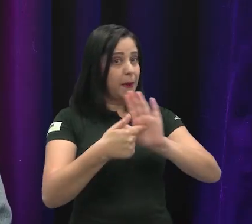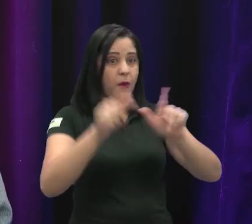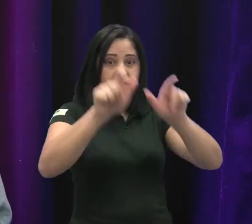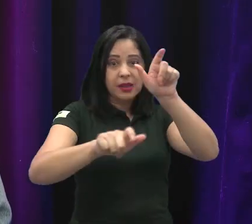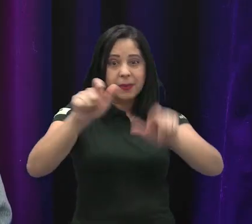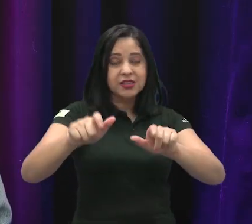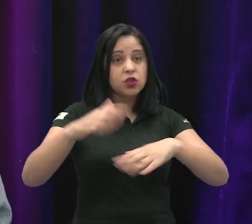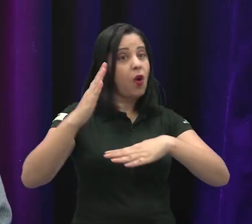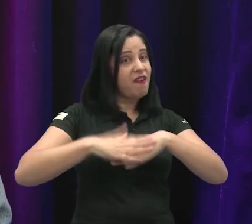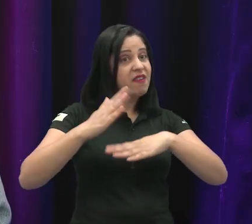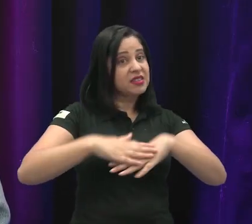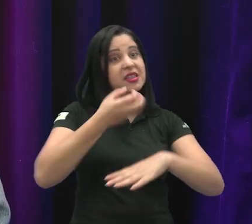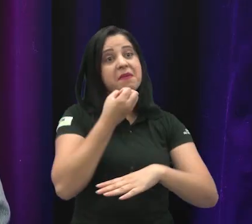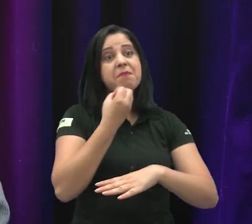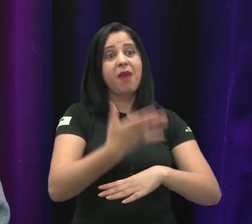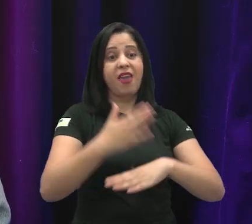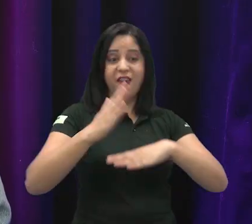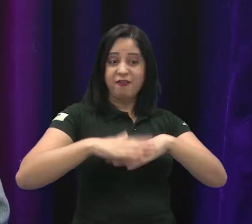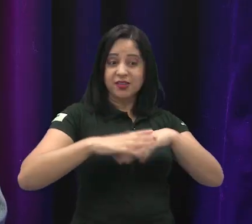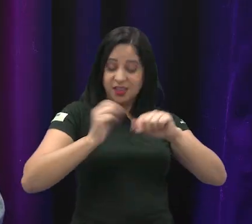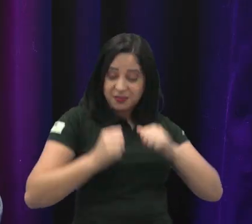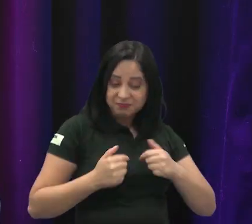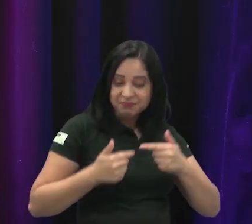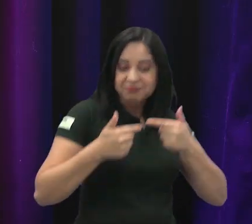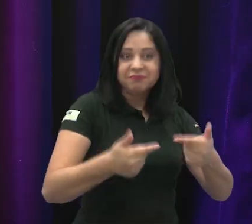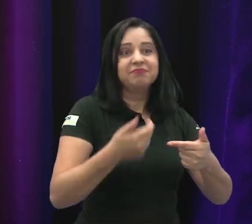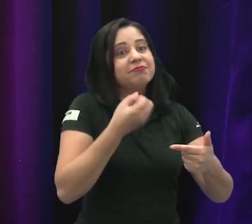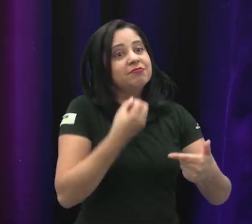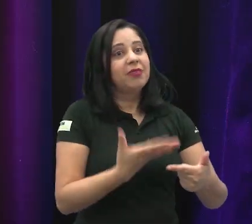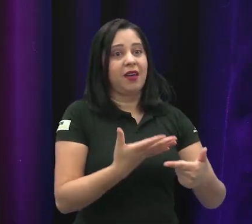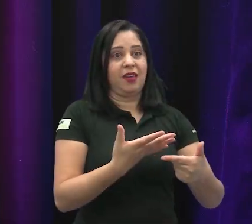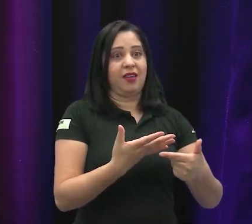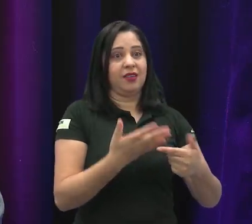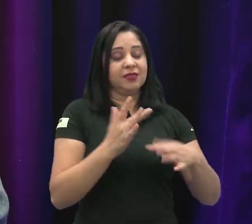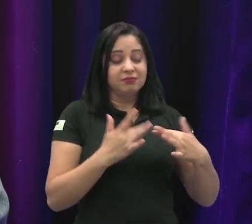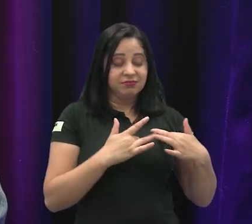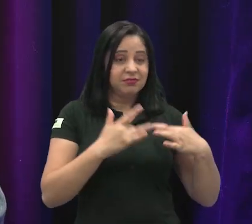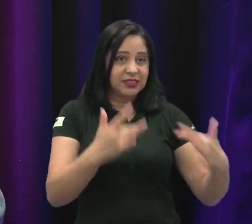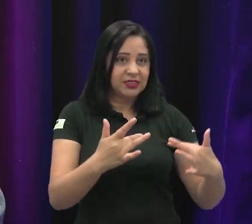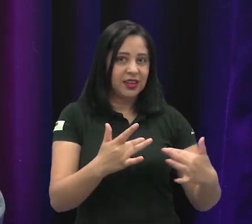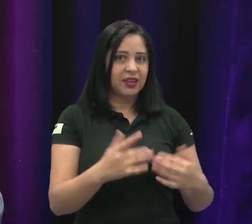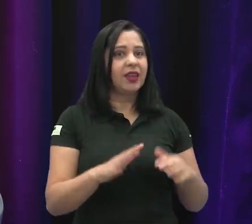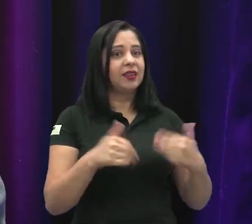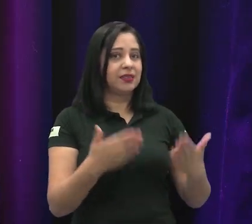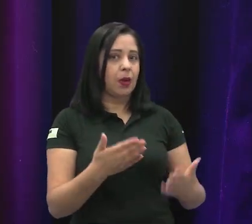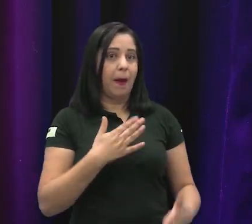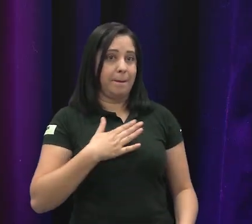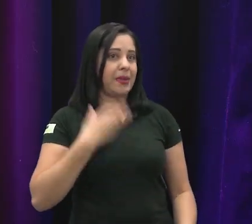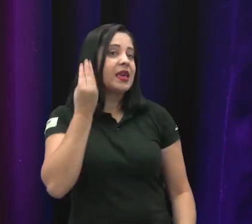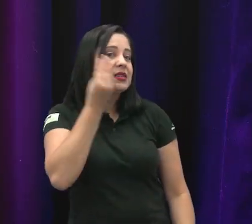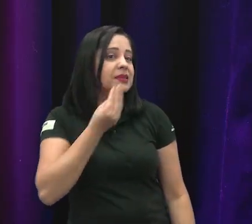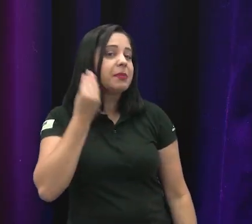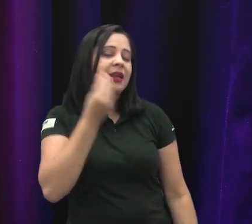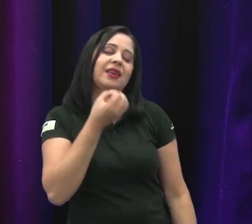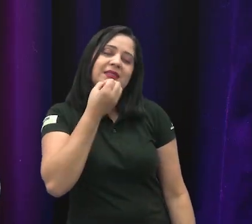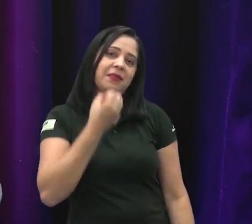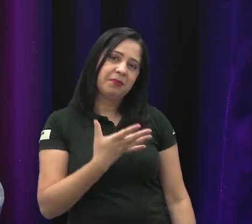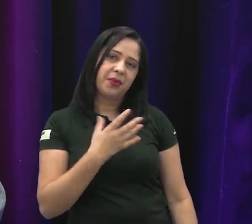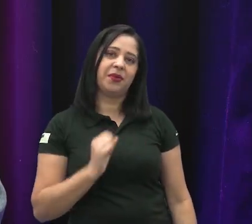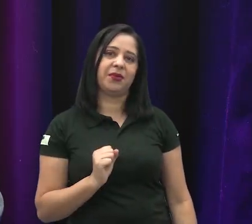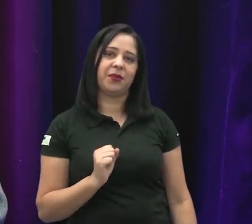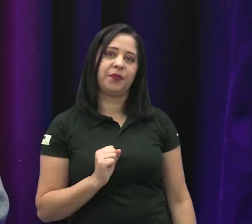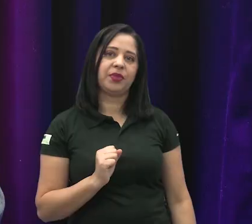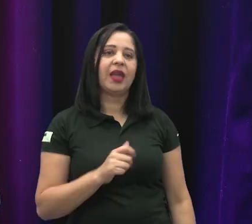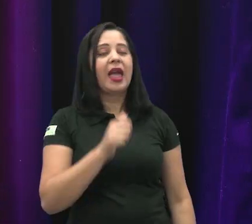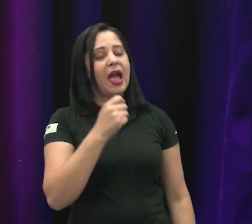assim, para a comunidade, para São José e para a região também. Então está sendo muito bacana a experiência. Eu estou há alguns meses aí tocando